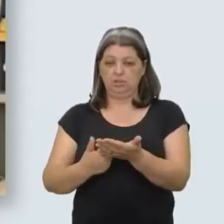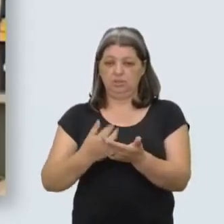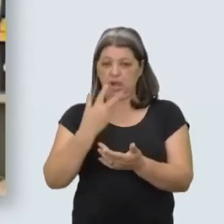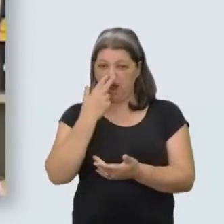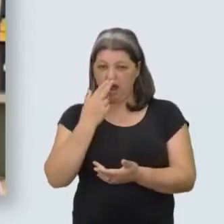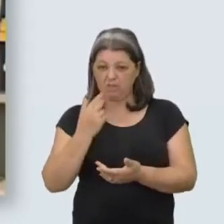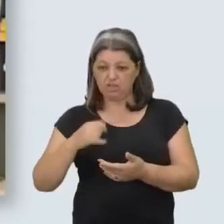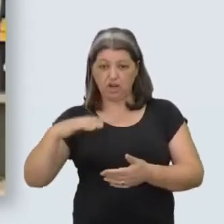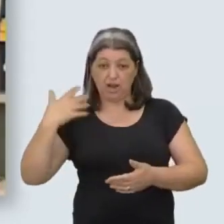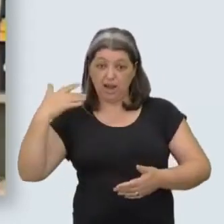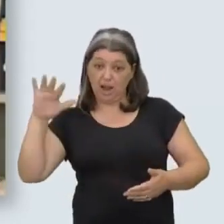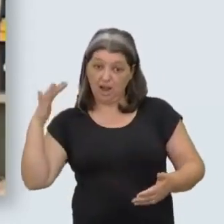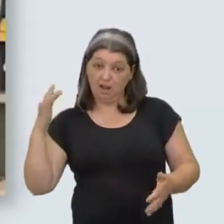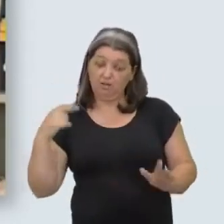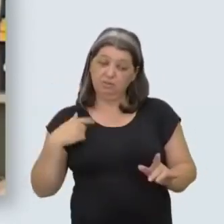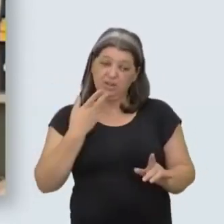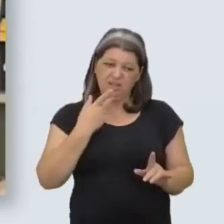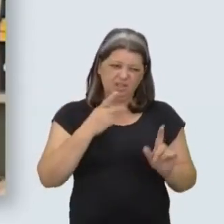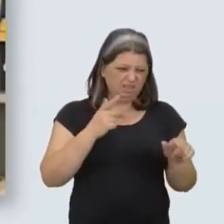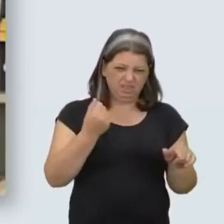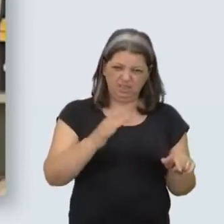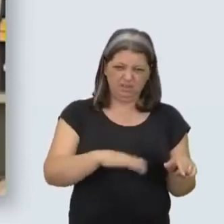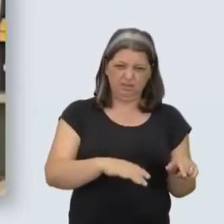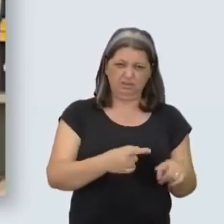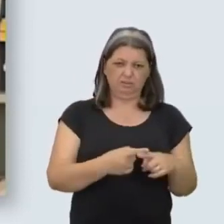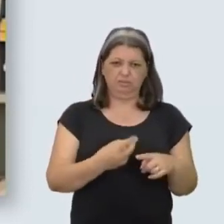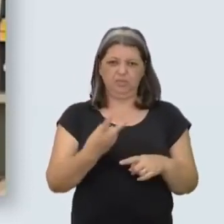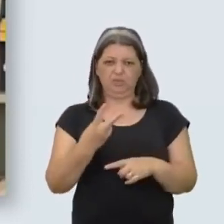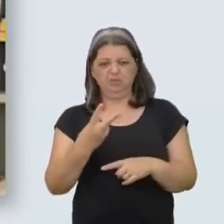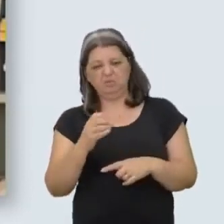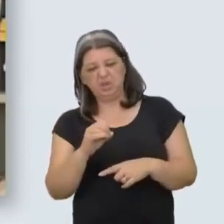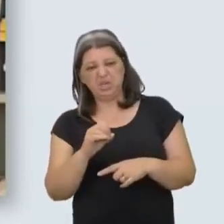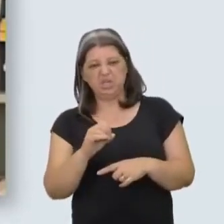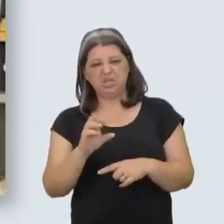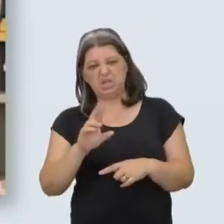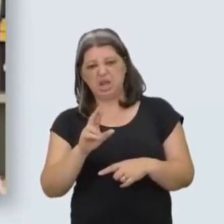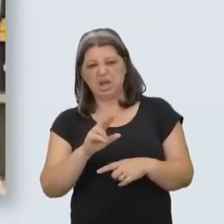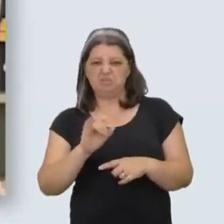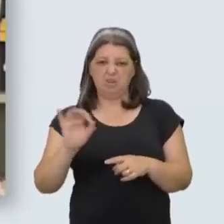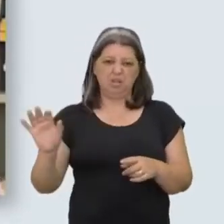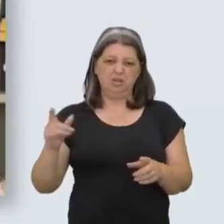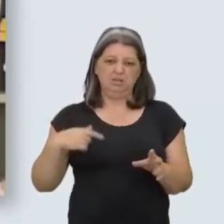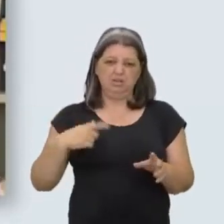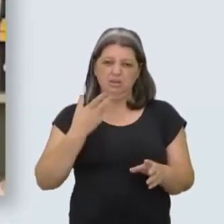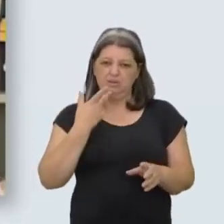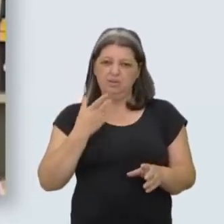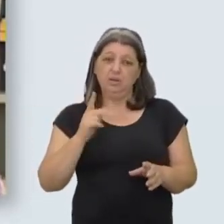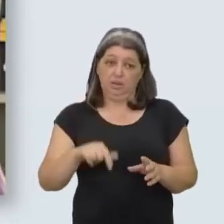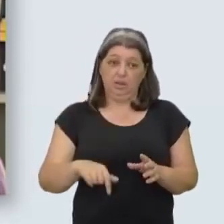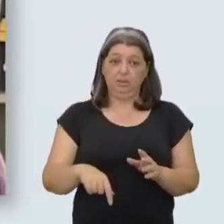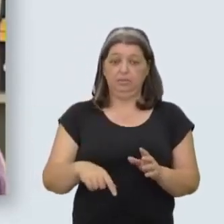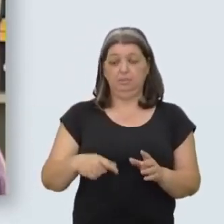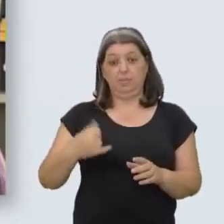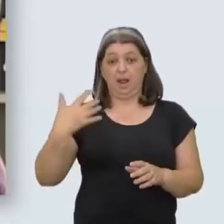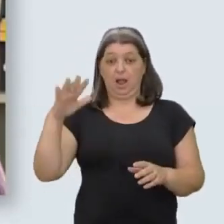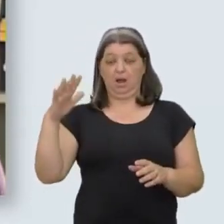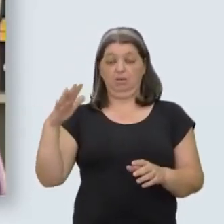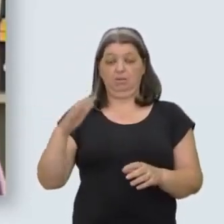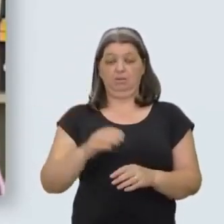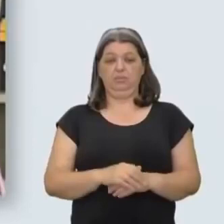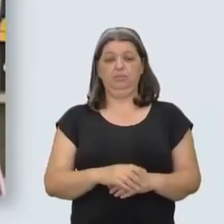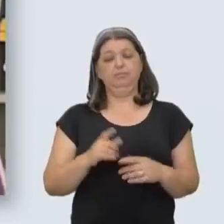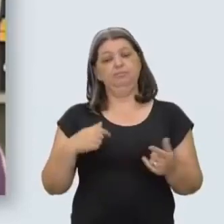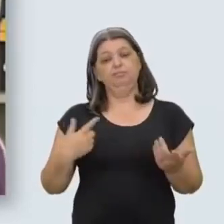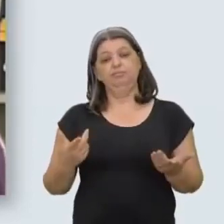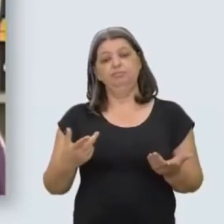caros, livros que não são caros, assim, 20 e poucos reais, eles consideram que já é um preço elevado. Que isso